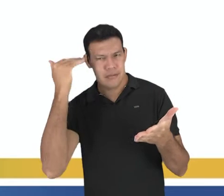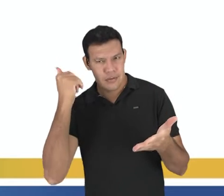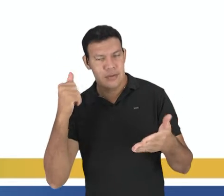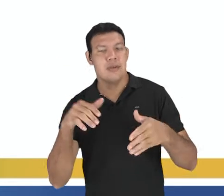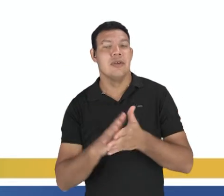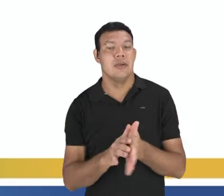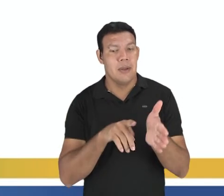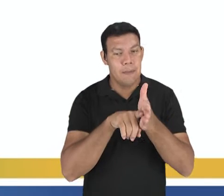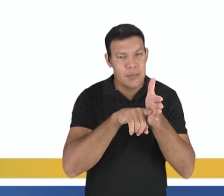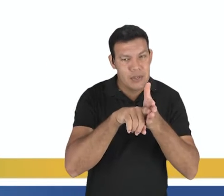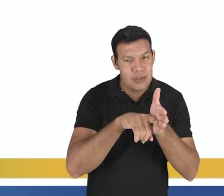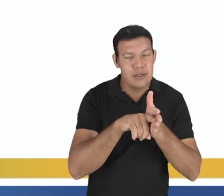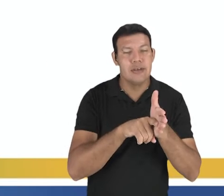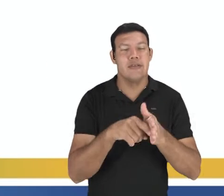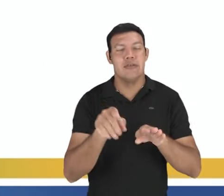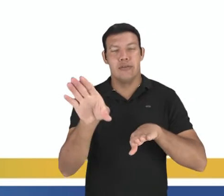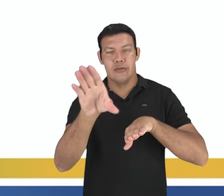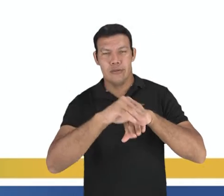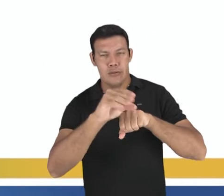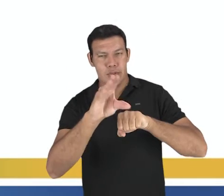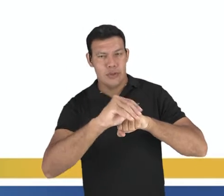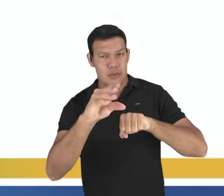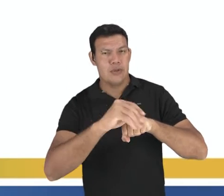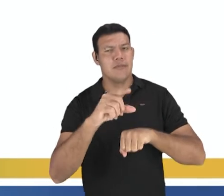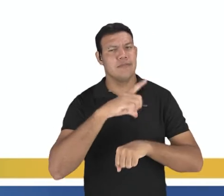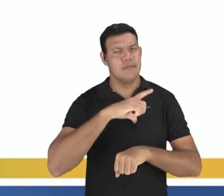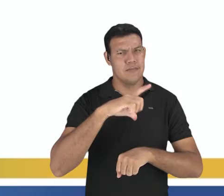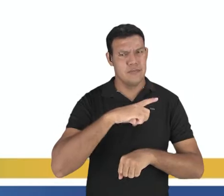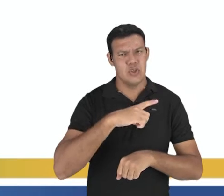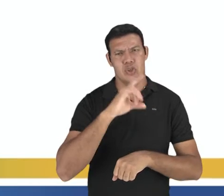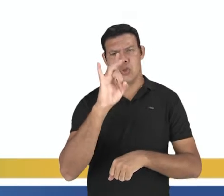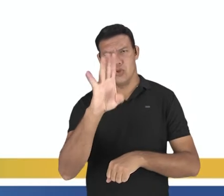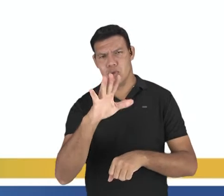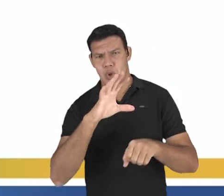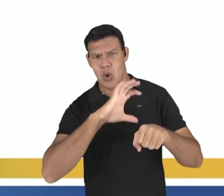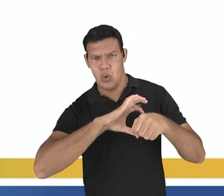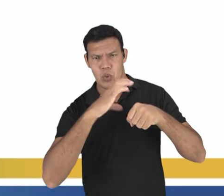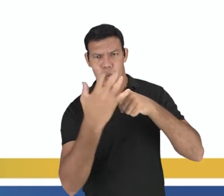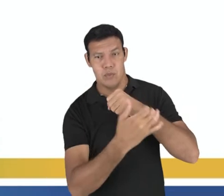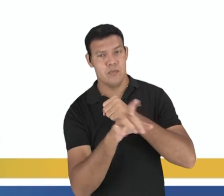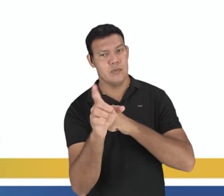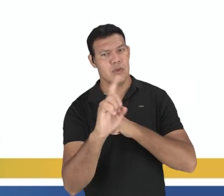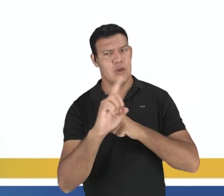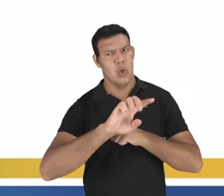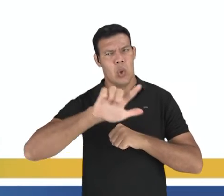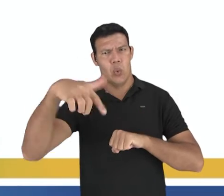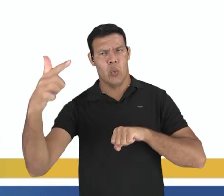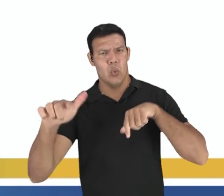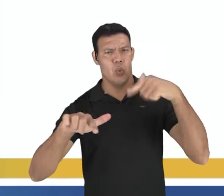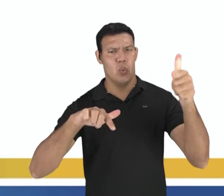realmente têm base, têm autoridade para falar a respeito não só do Covid, mas de outros temas.